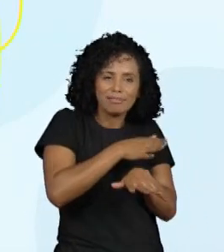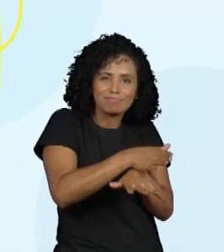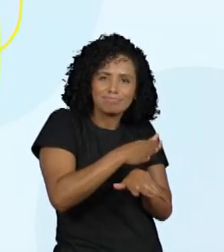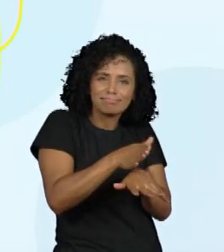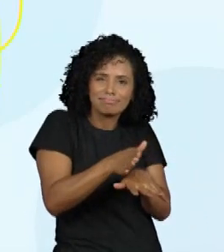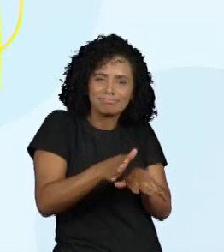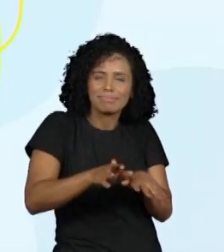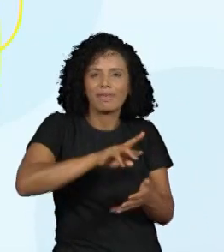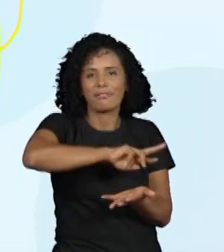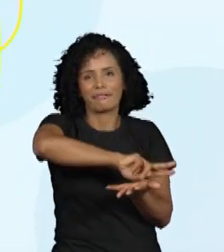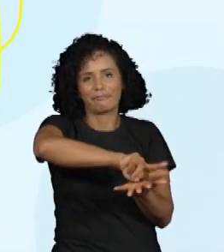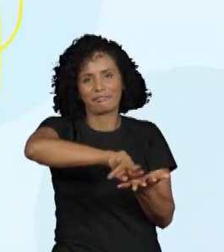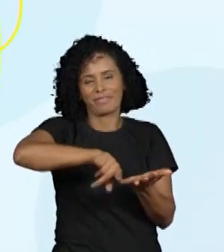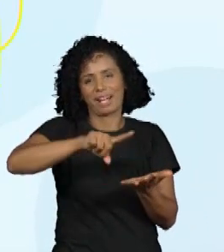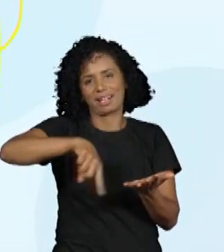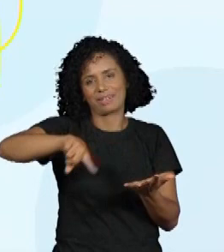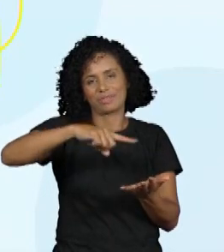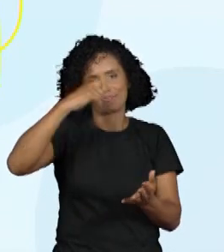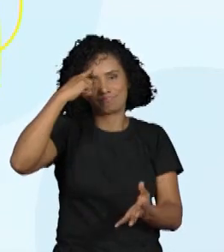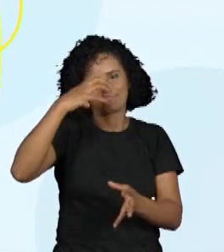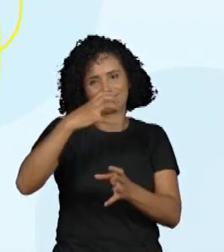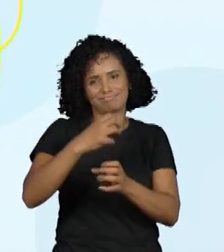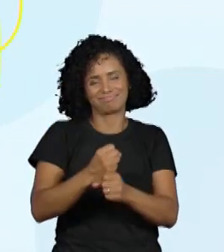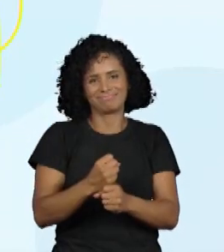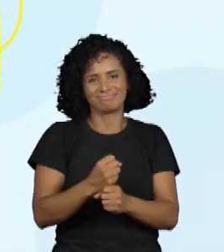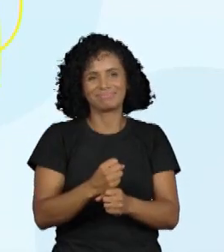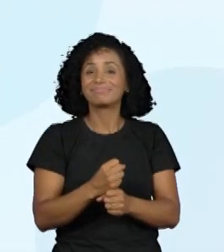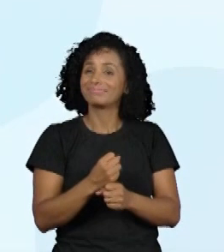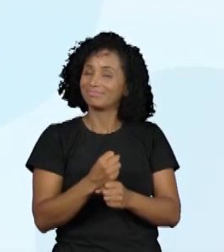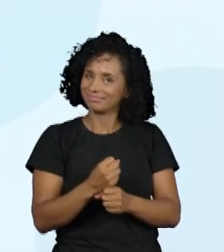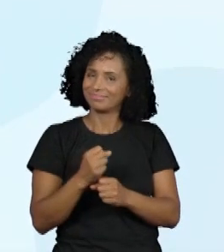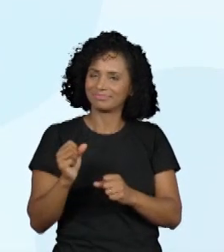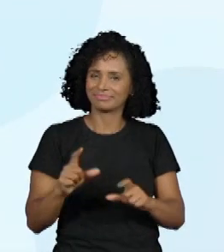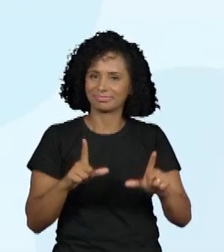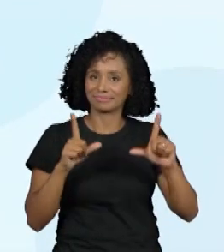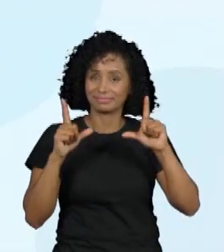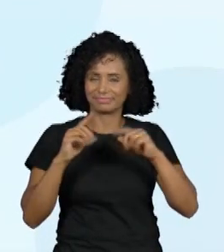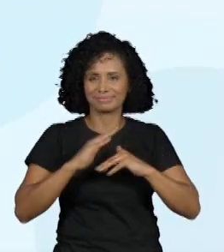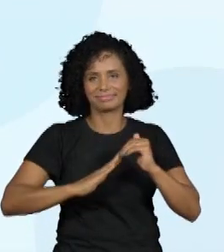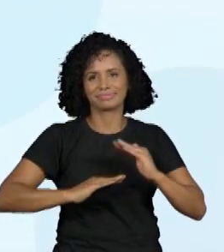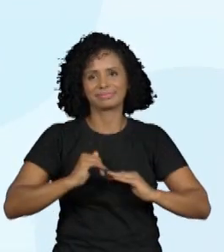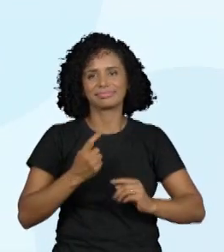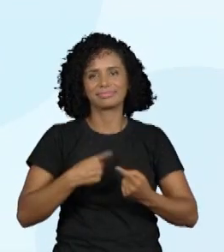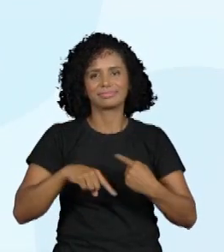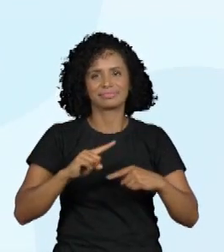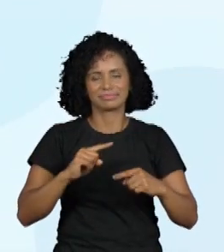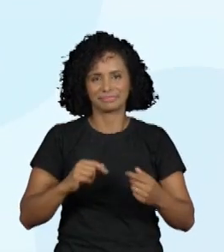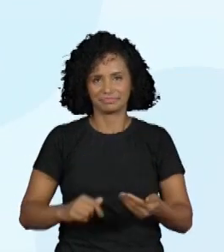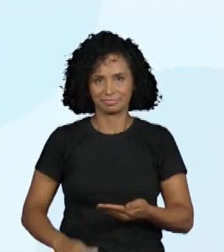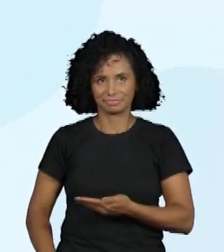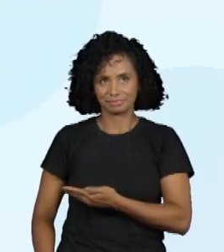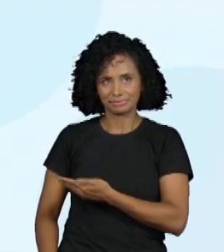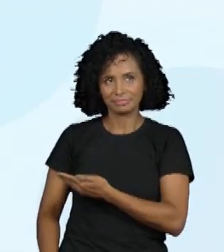pouquinho hoje nesta aula. Vamos então conferir a habilidade